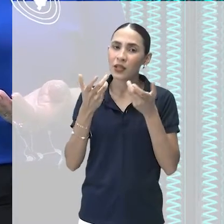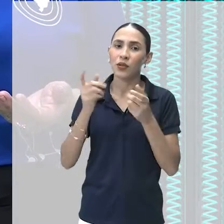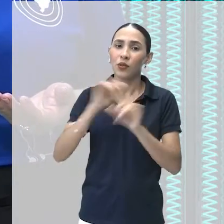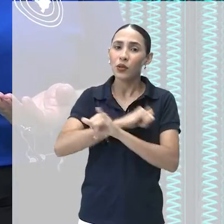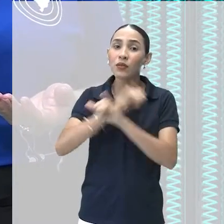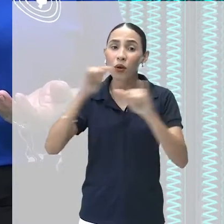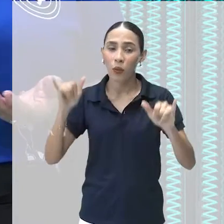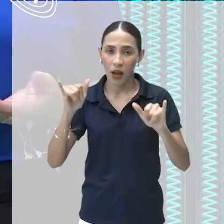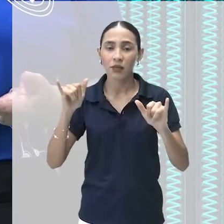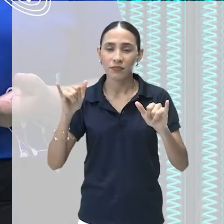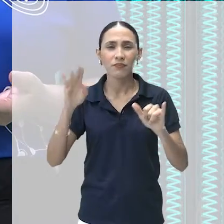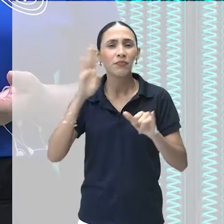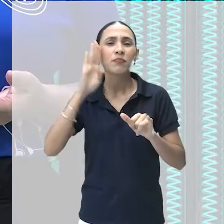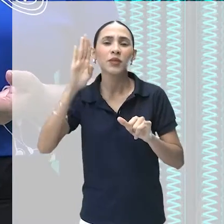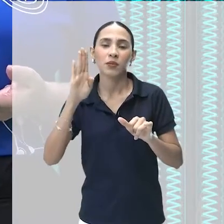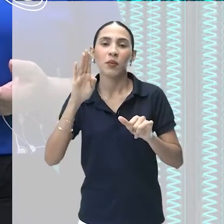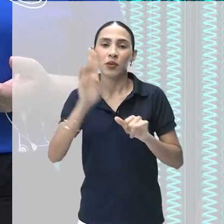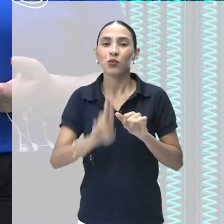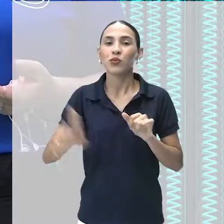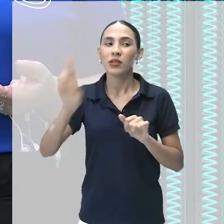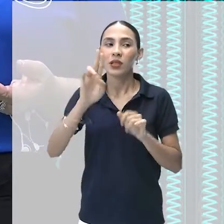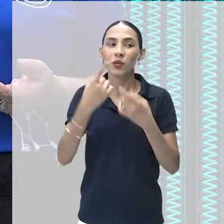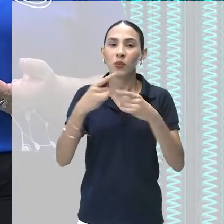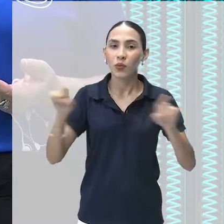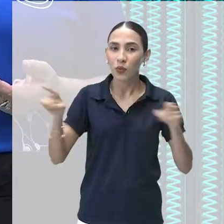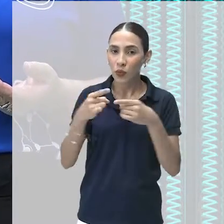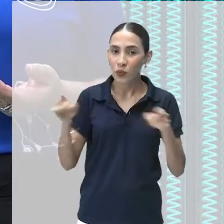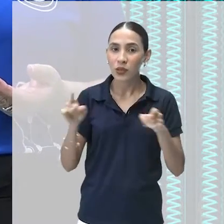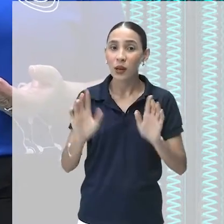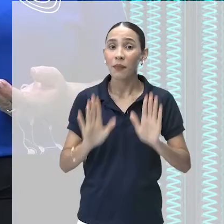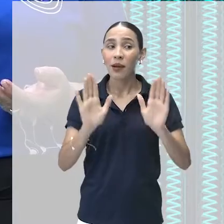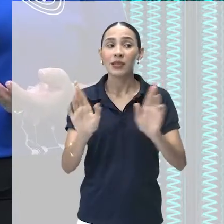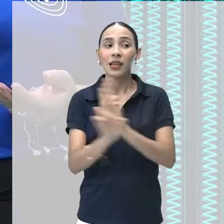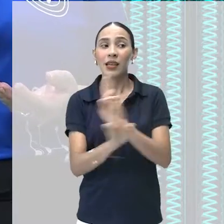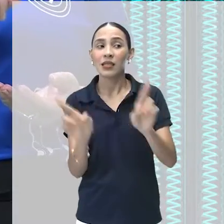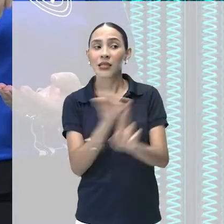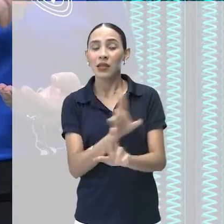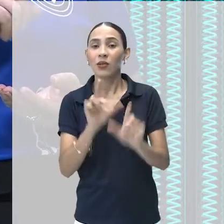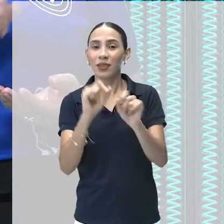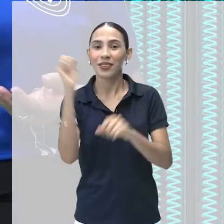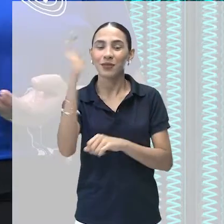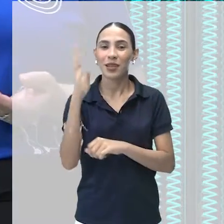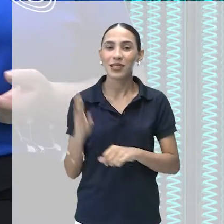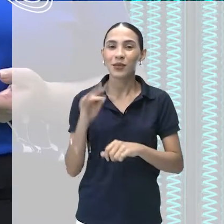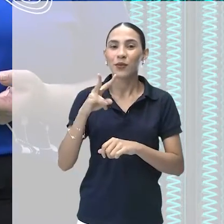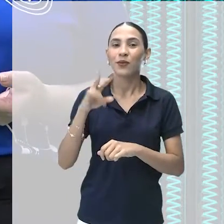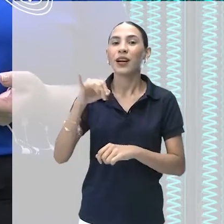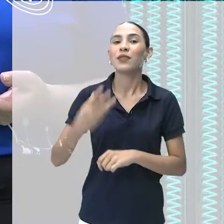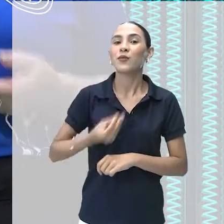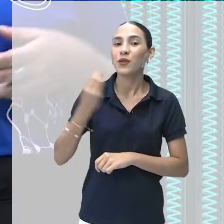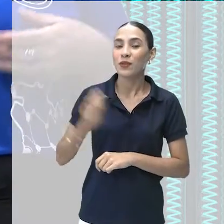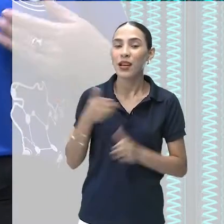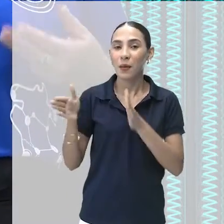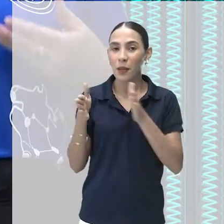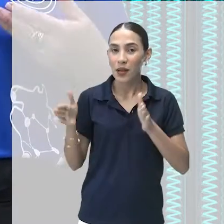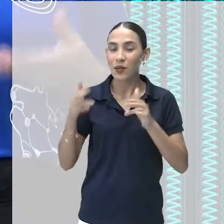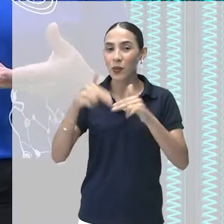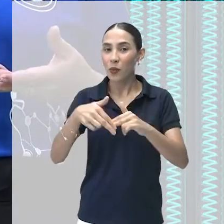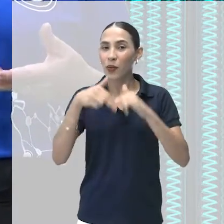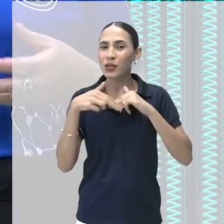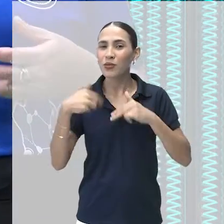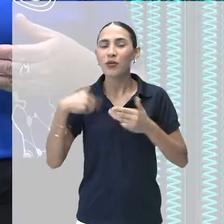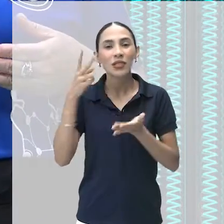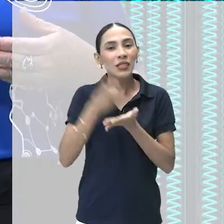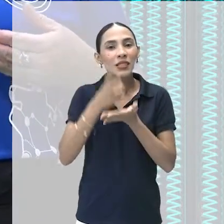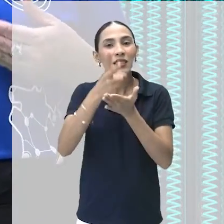querendo passar com as suas músicas em relação ao que o Brasil estava vivendo naquele período. Por isso que eu